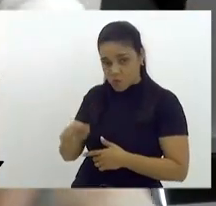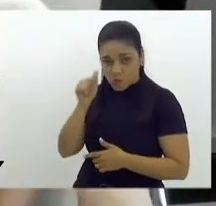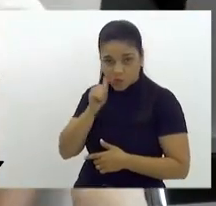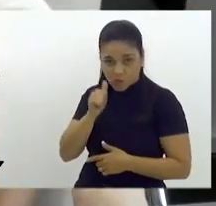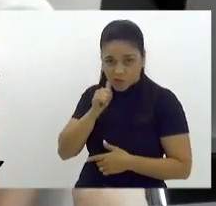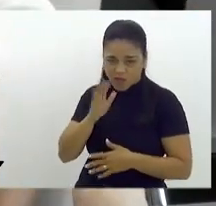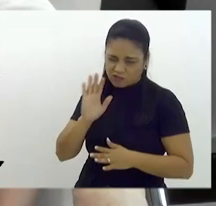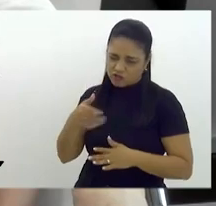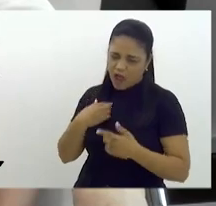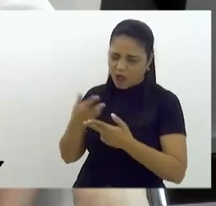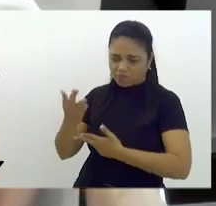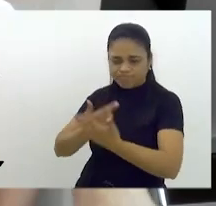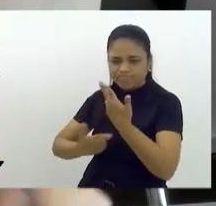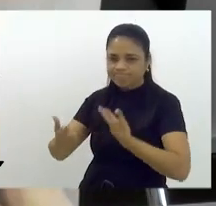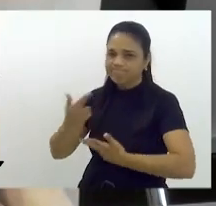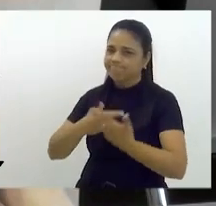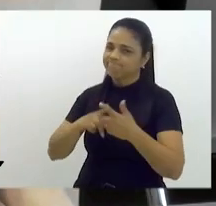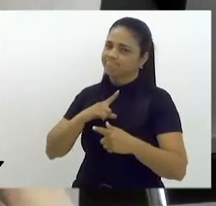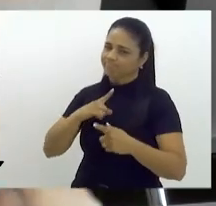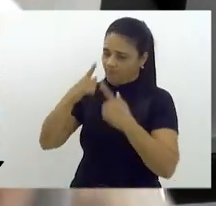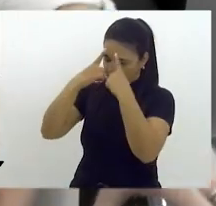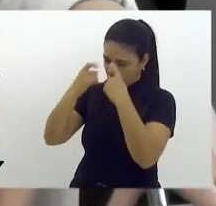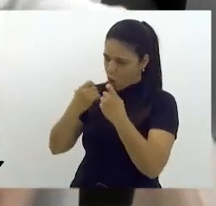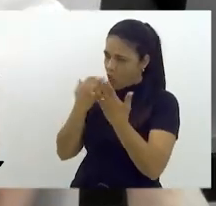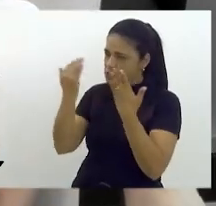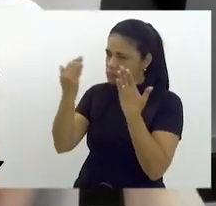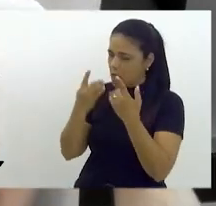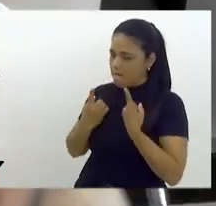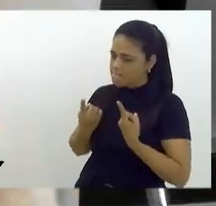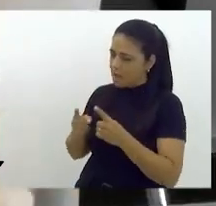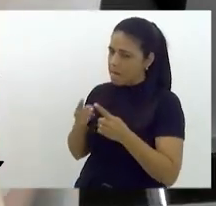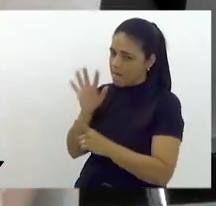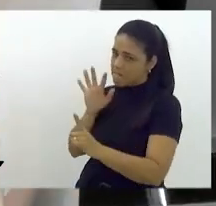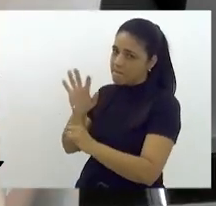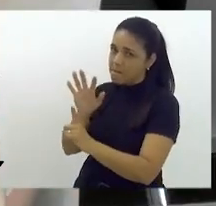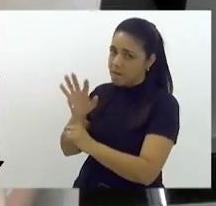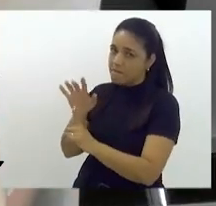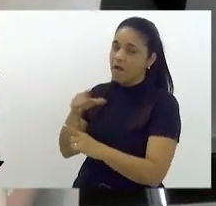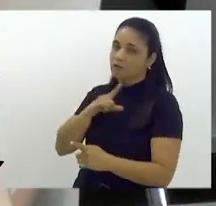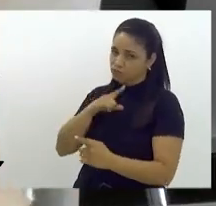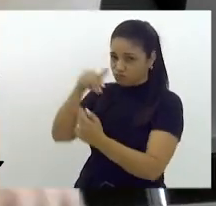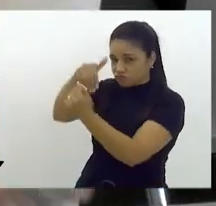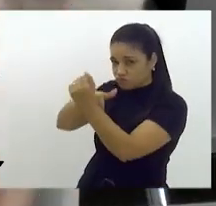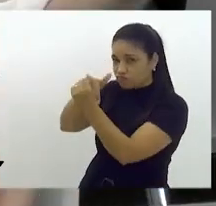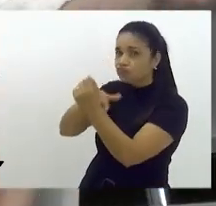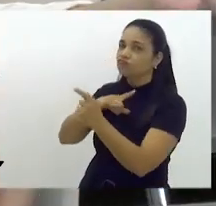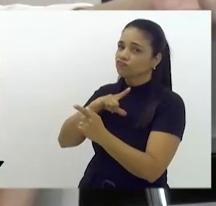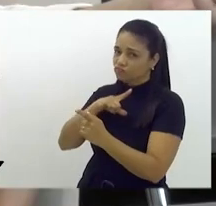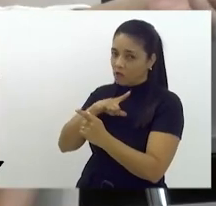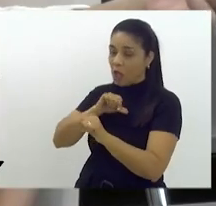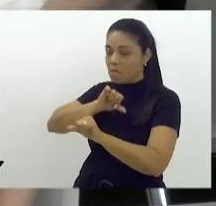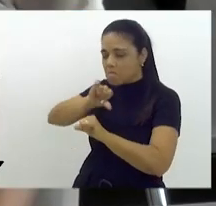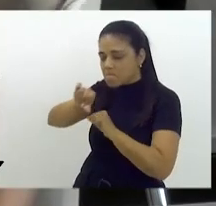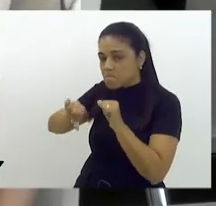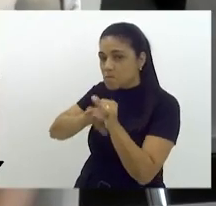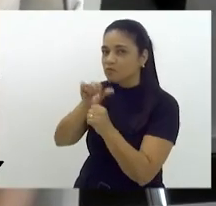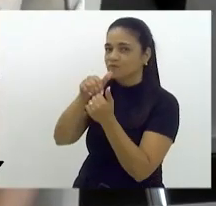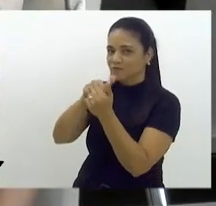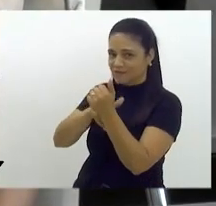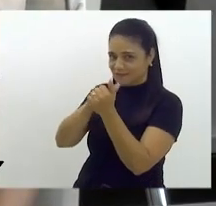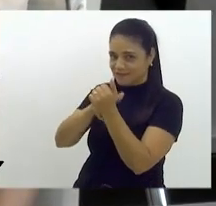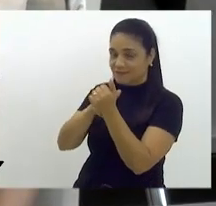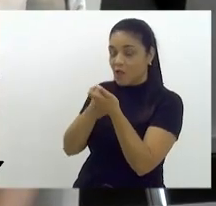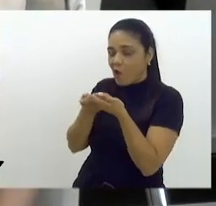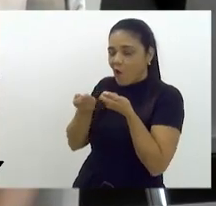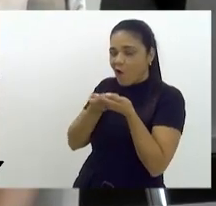né já dominava na relação já fazia uma violência psicológica com controle absoluto da vítima tinha senhas então muitas vezes ele modifica essa ceia e